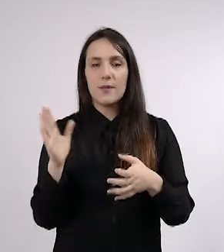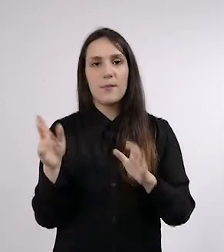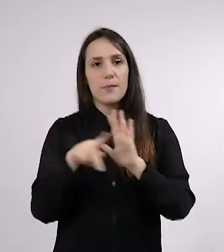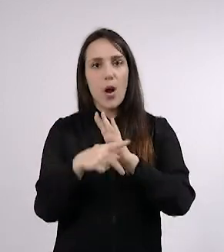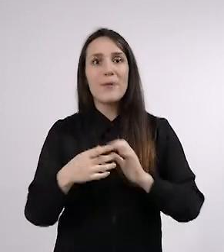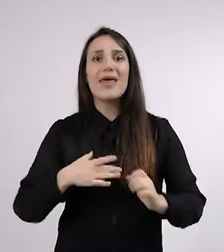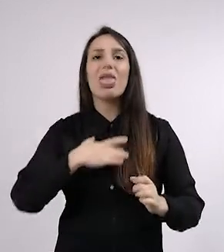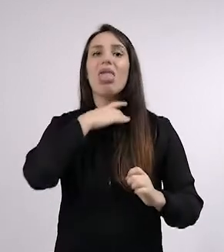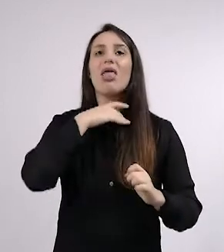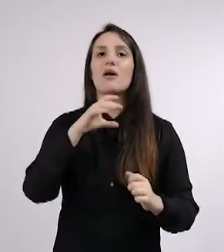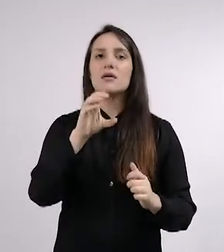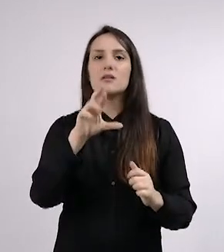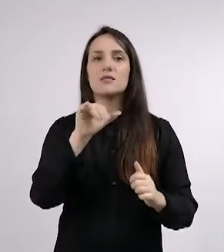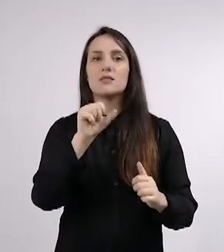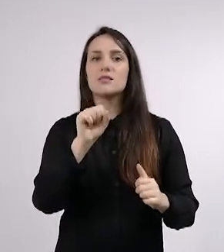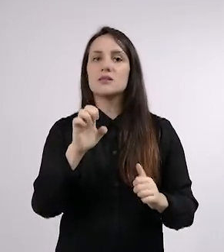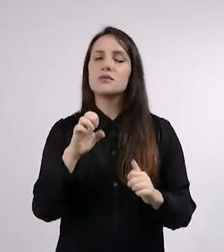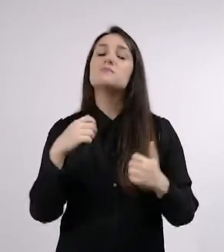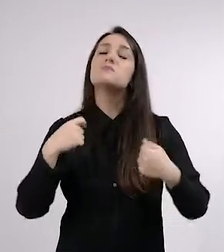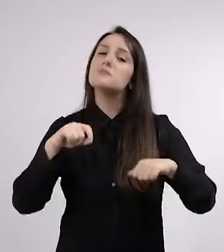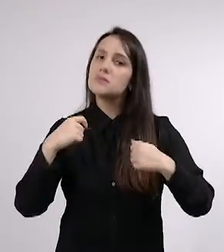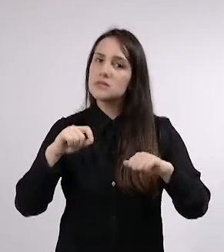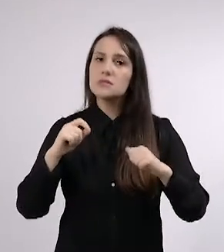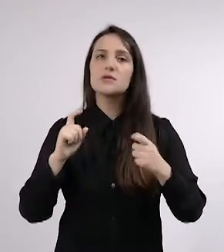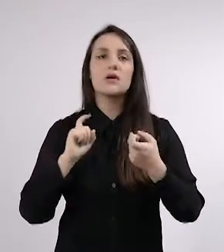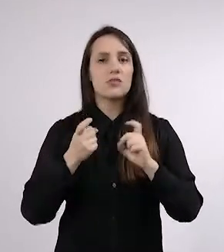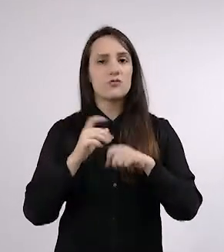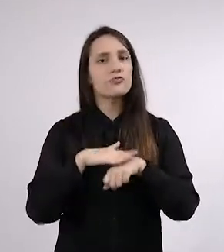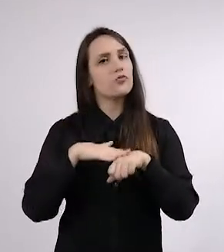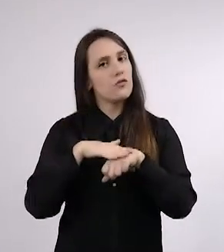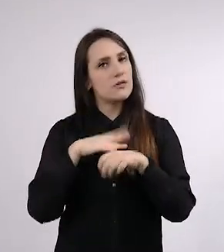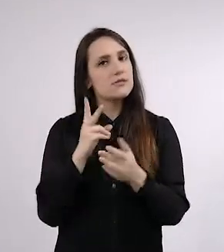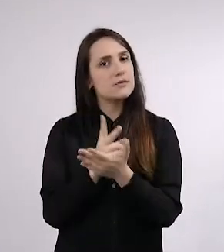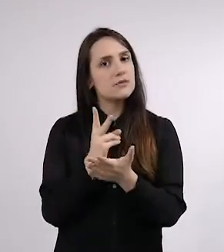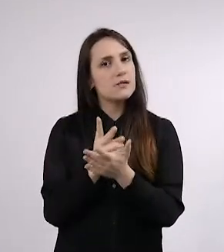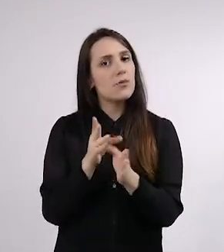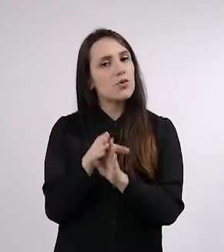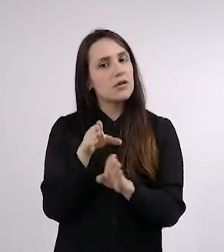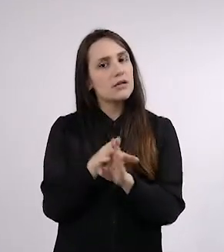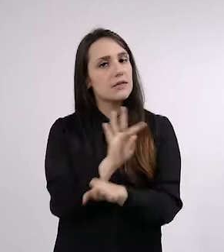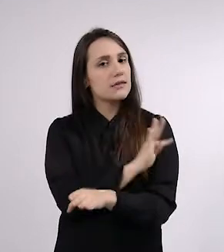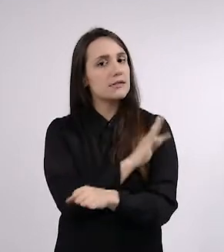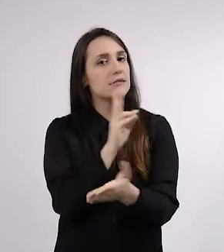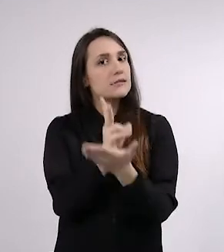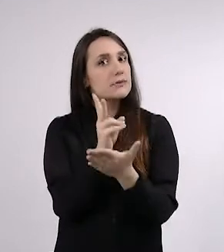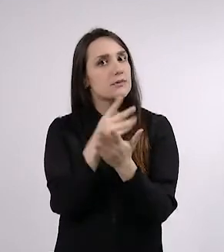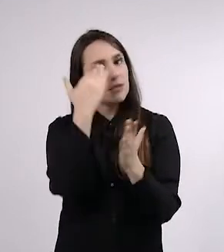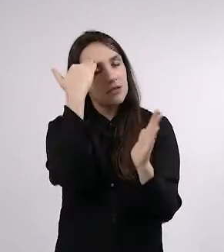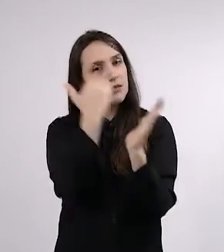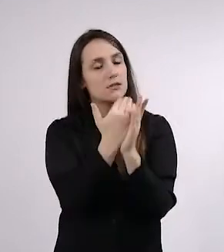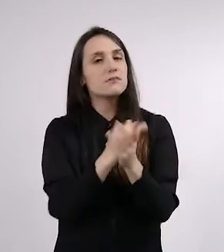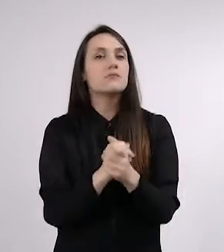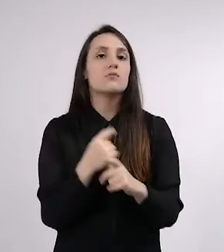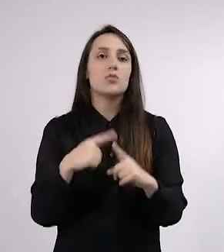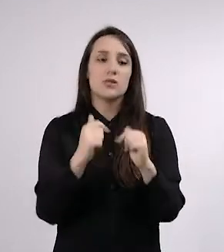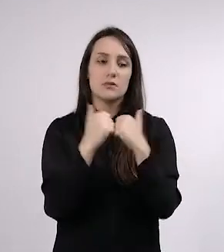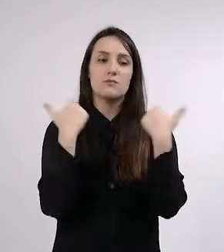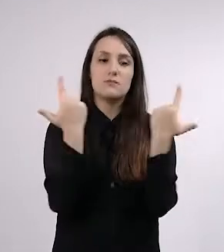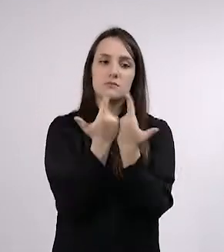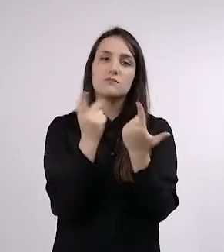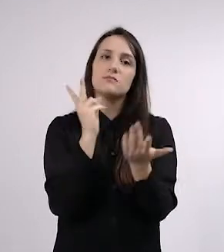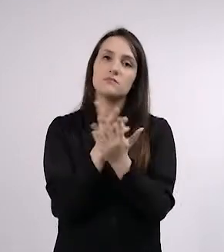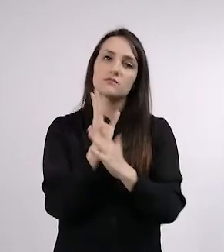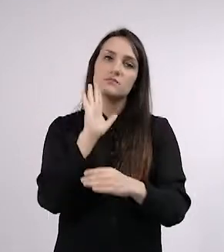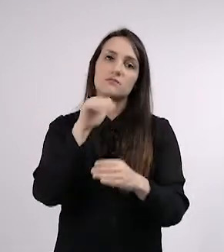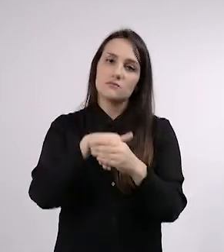gente tomar as decisões de acordo com a orientação técnica. A Assembleia vem votando os projetos no que